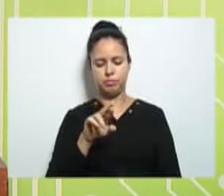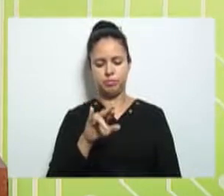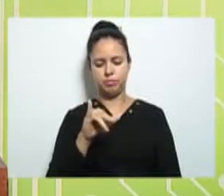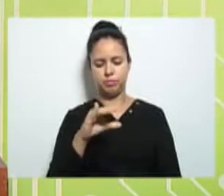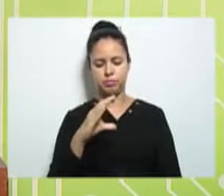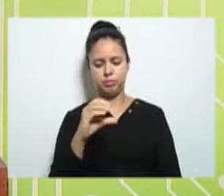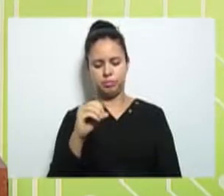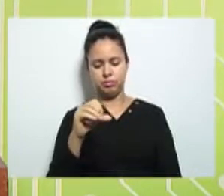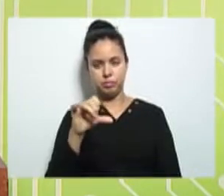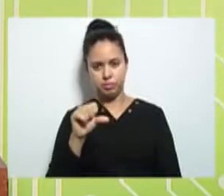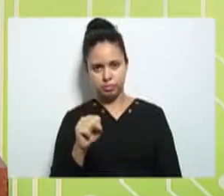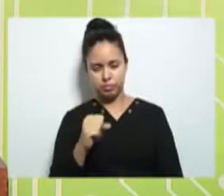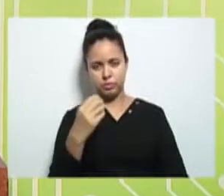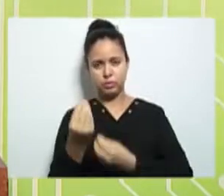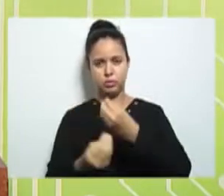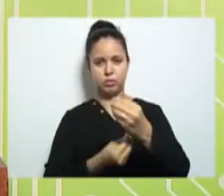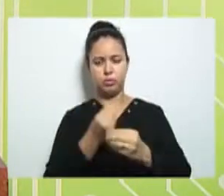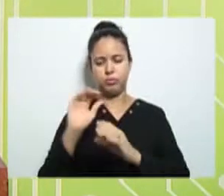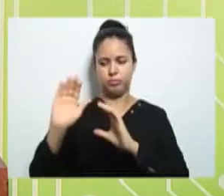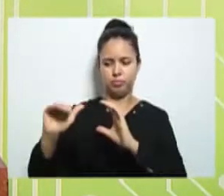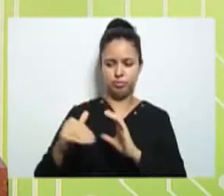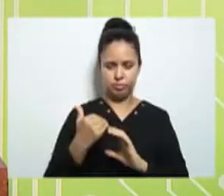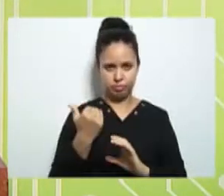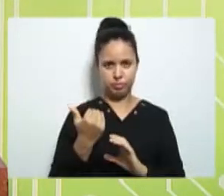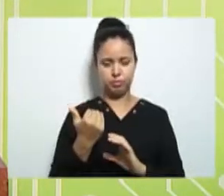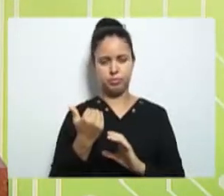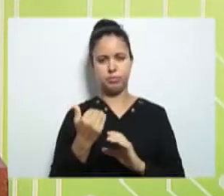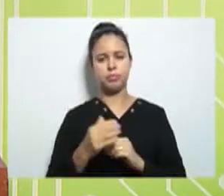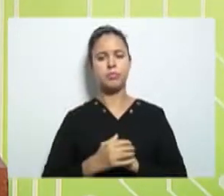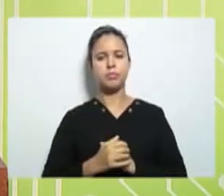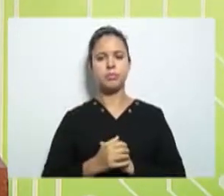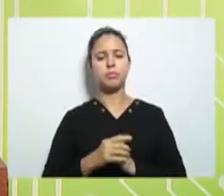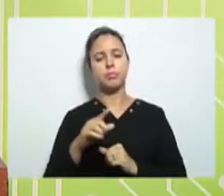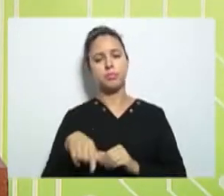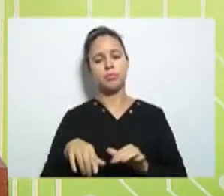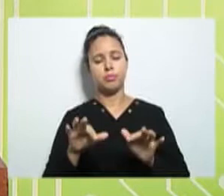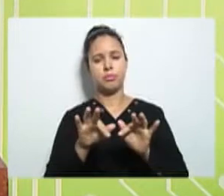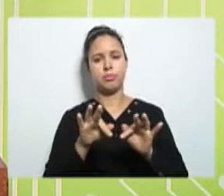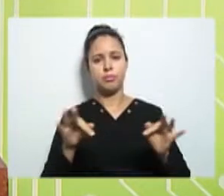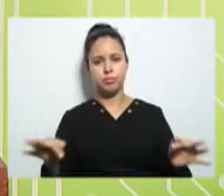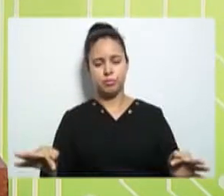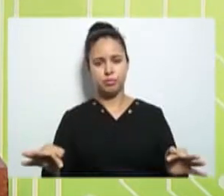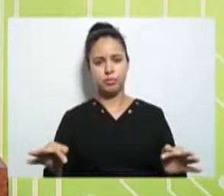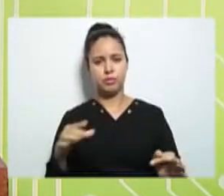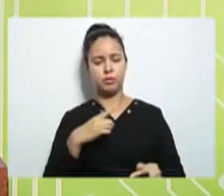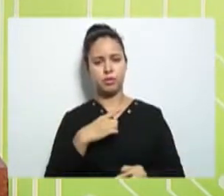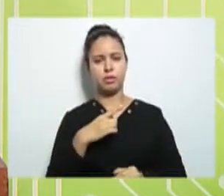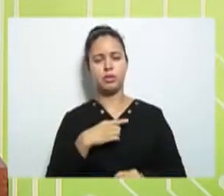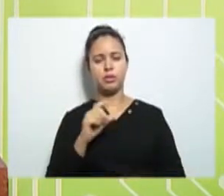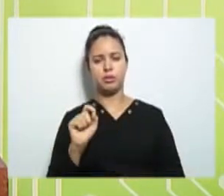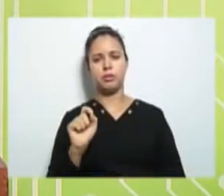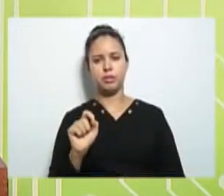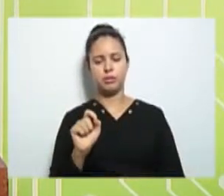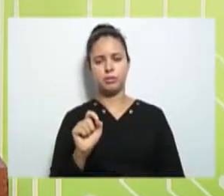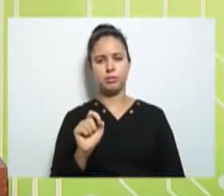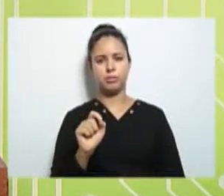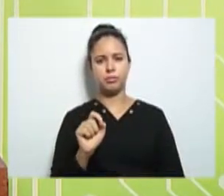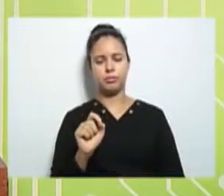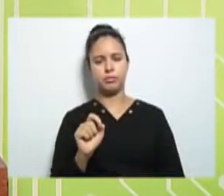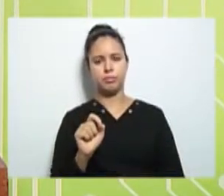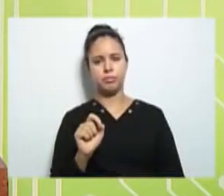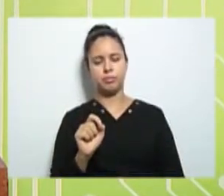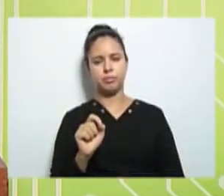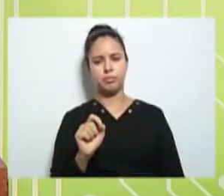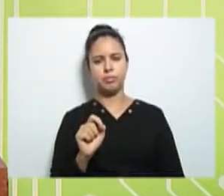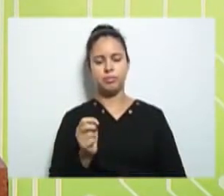eu levo isso para dentro do meu computador, né, gente? Muito simples, tá? Existem esses equipamentos que